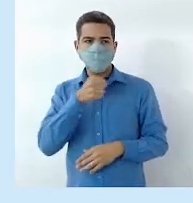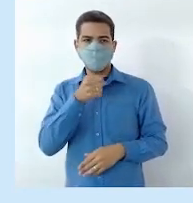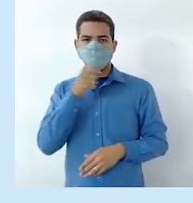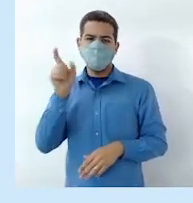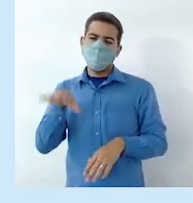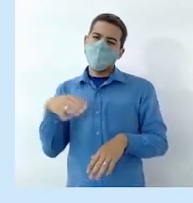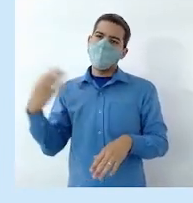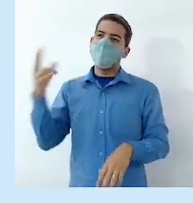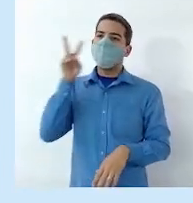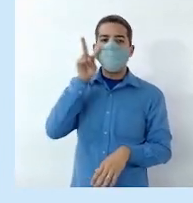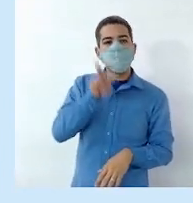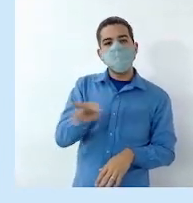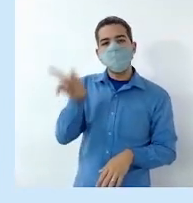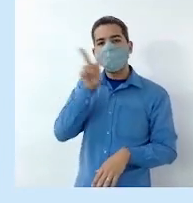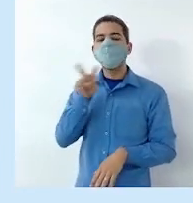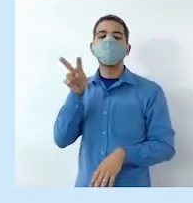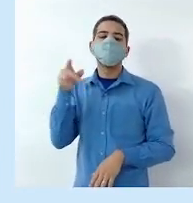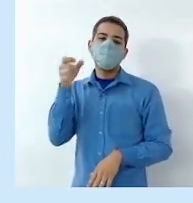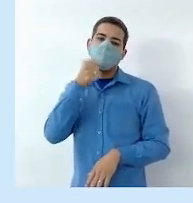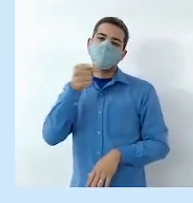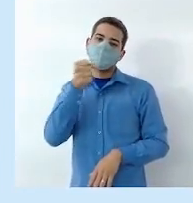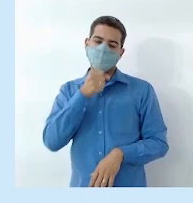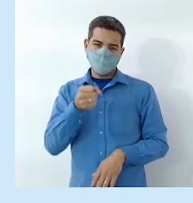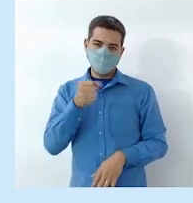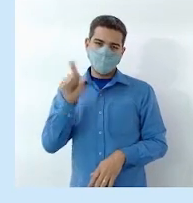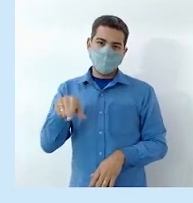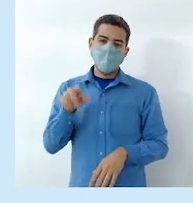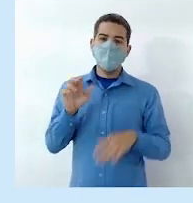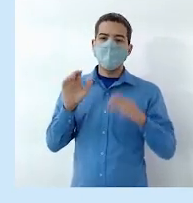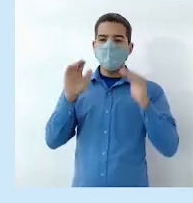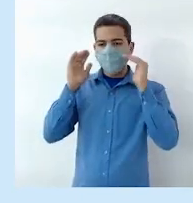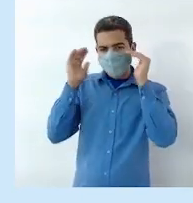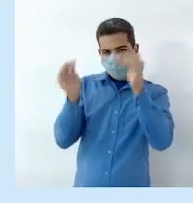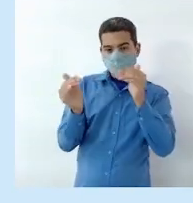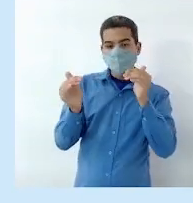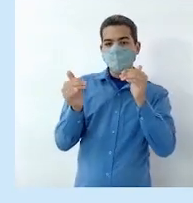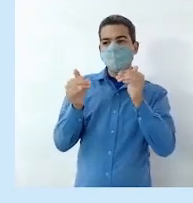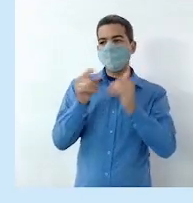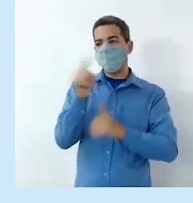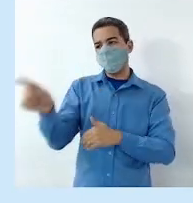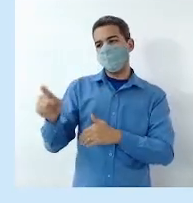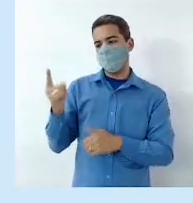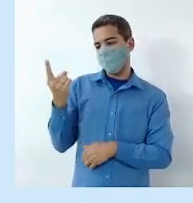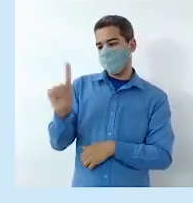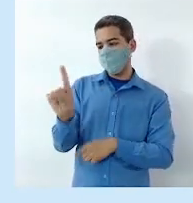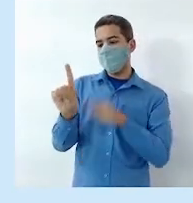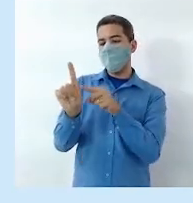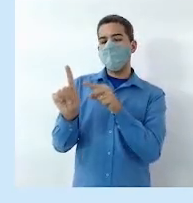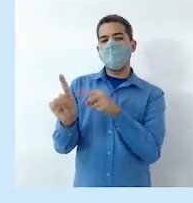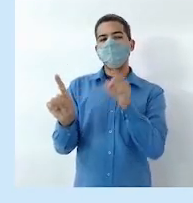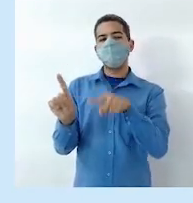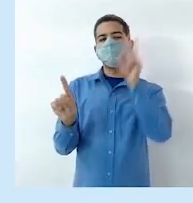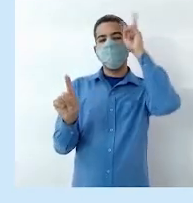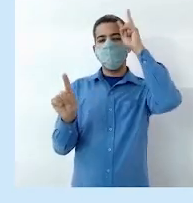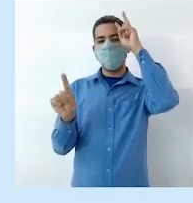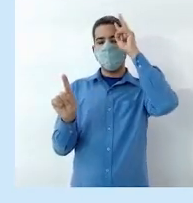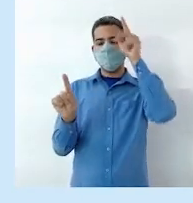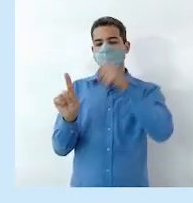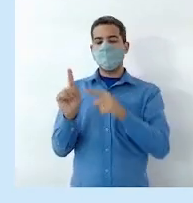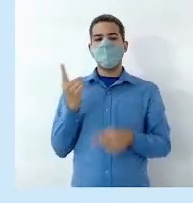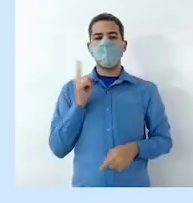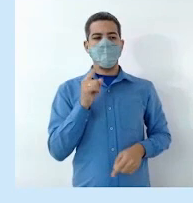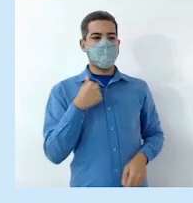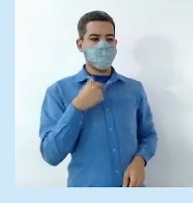de vista do narrador. Isto é, respectivamente, quando um dos personagens de alguma história é o